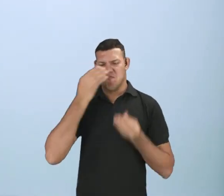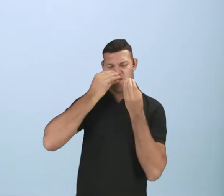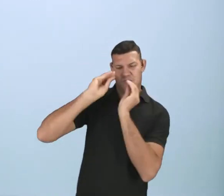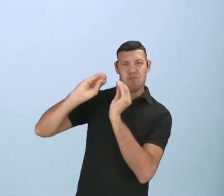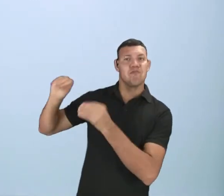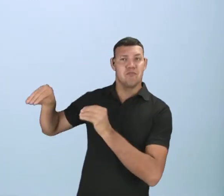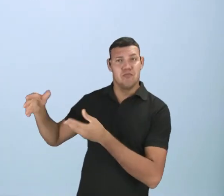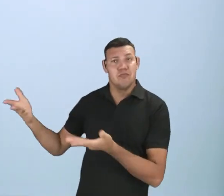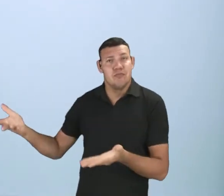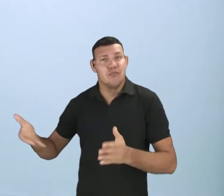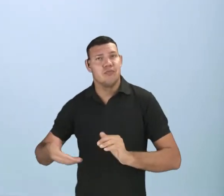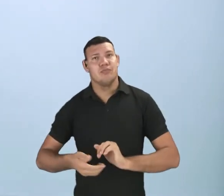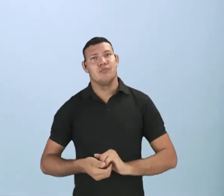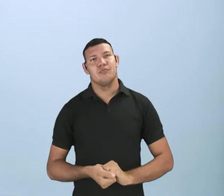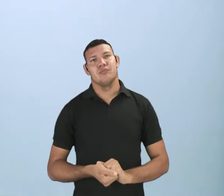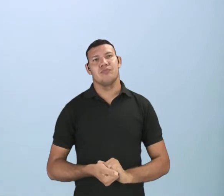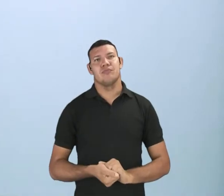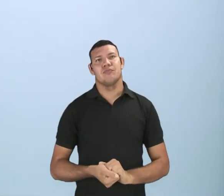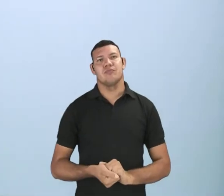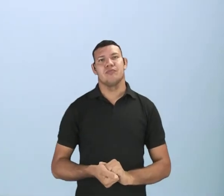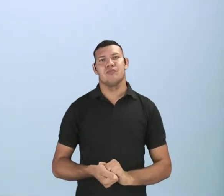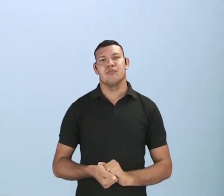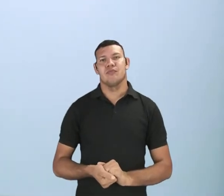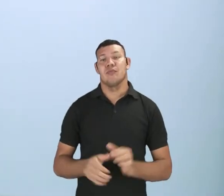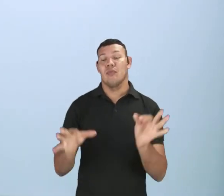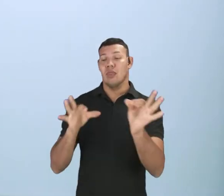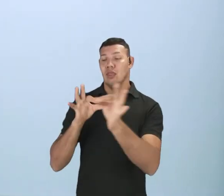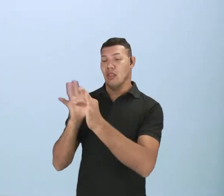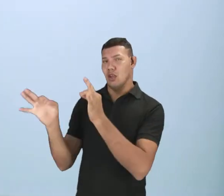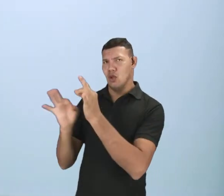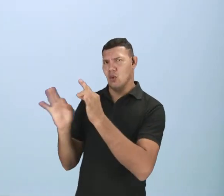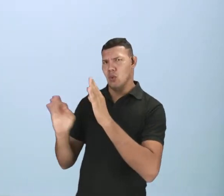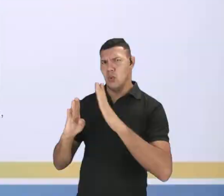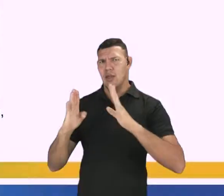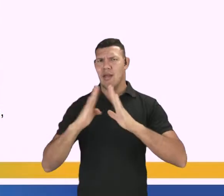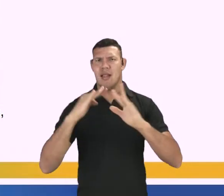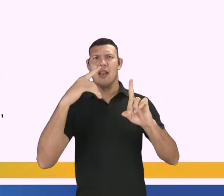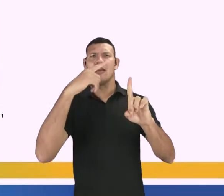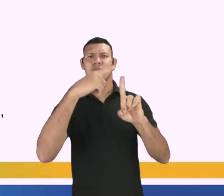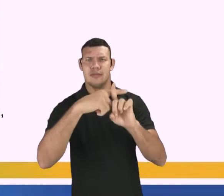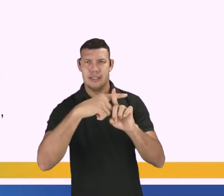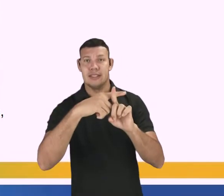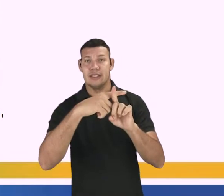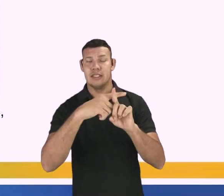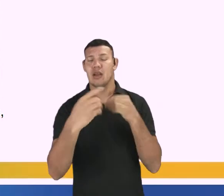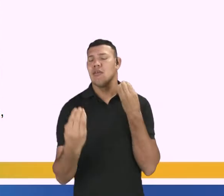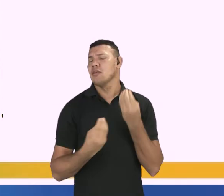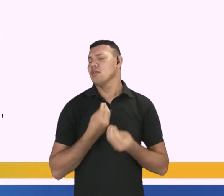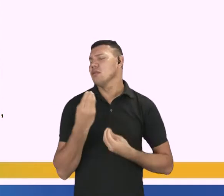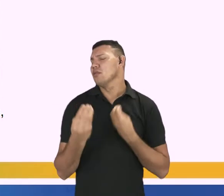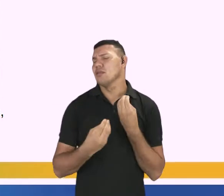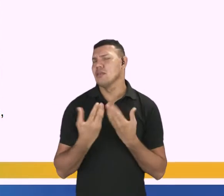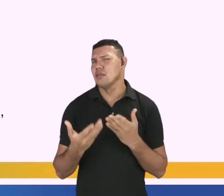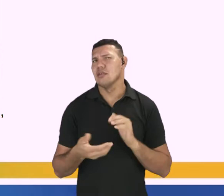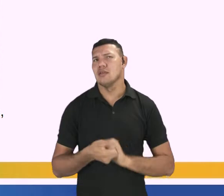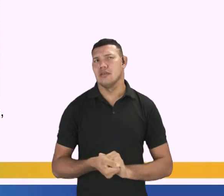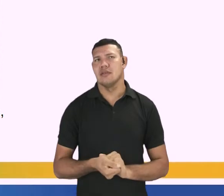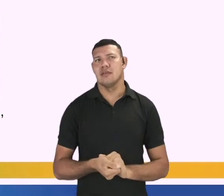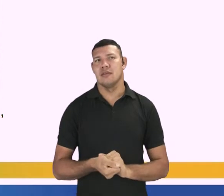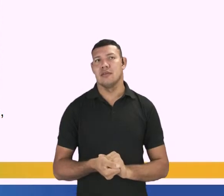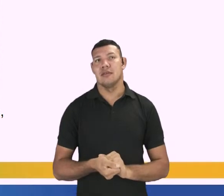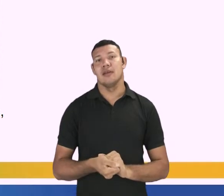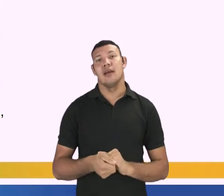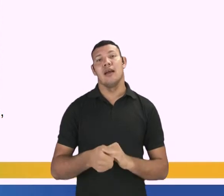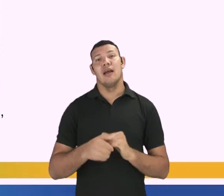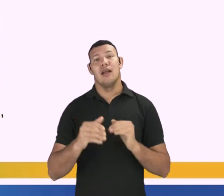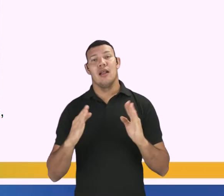valorizada. Nós temos a organização do clero. O clero, ele vai ser organizado de forma do clero